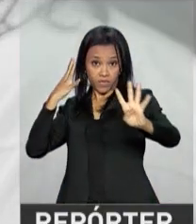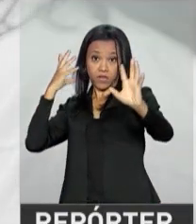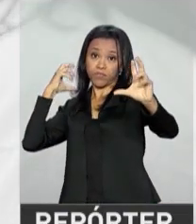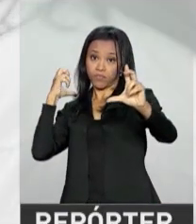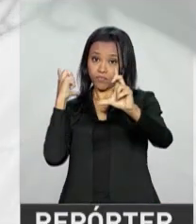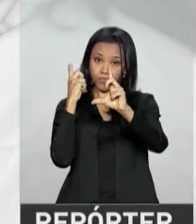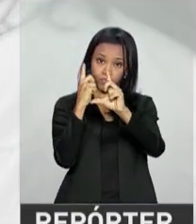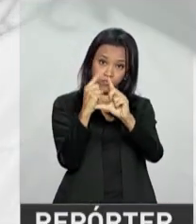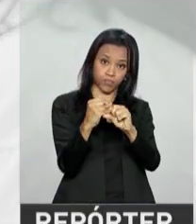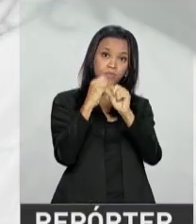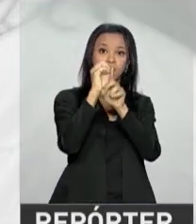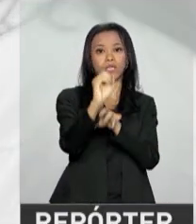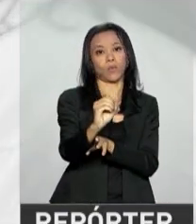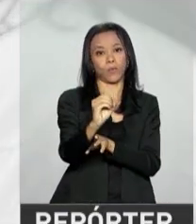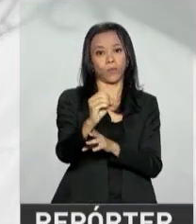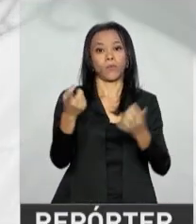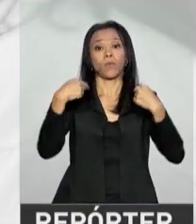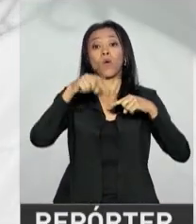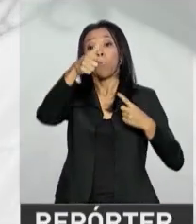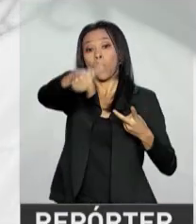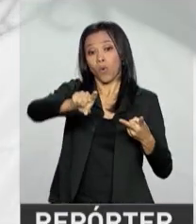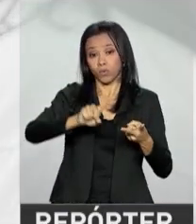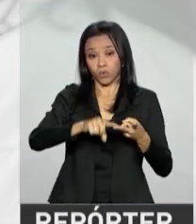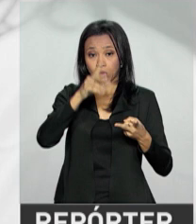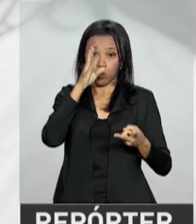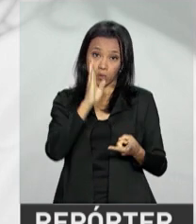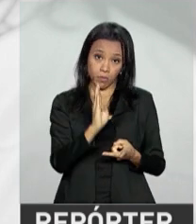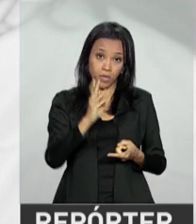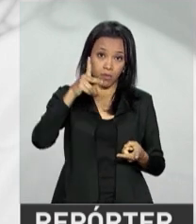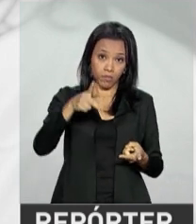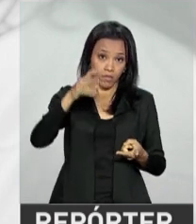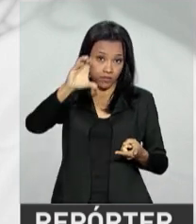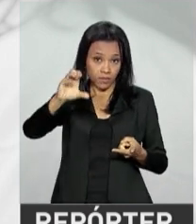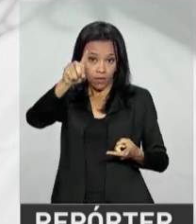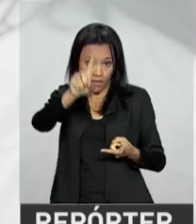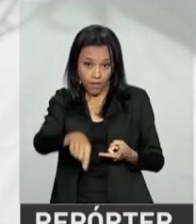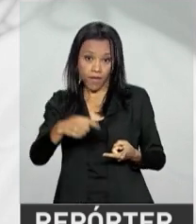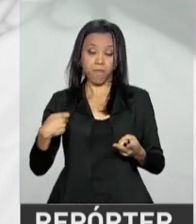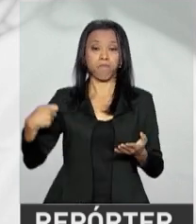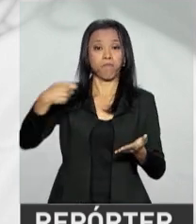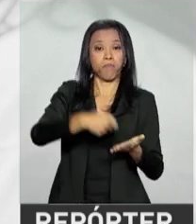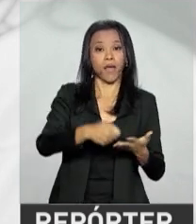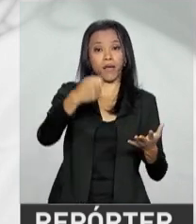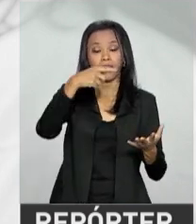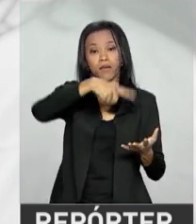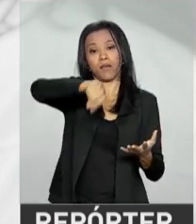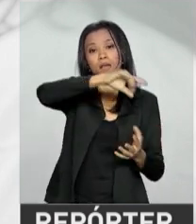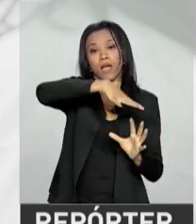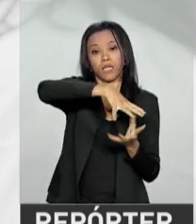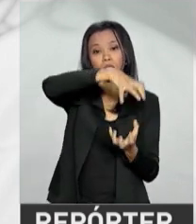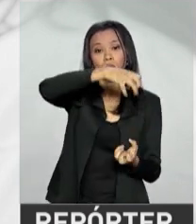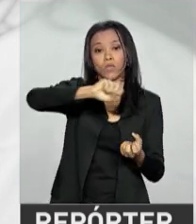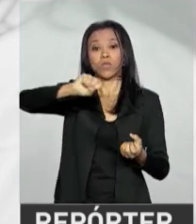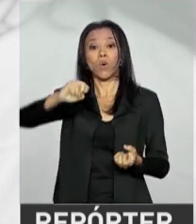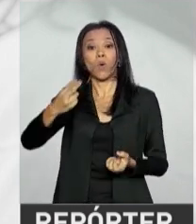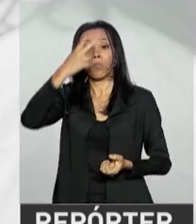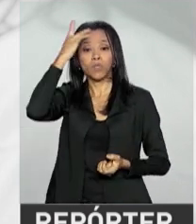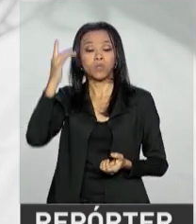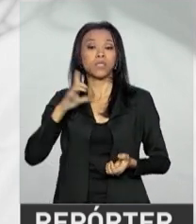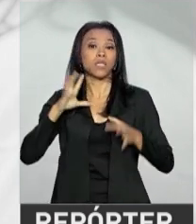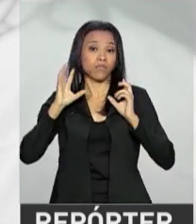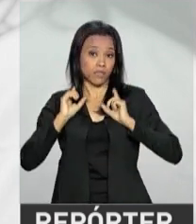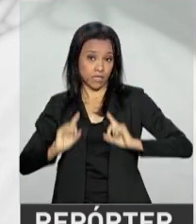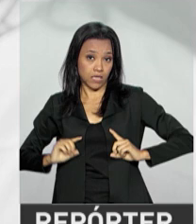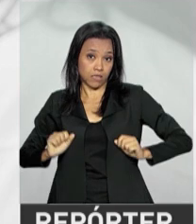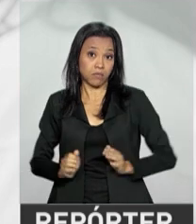bpc benefício de prestação continuada que é pago pelo governo a idosos ou pessoas com deficiência de baixa